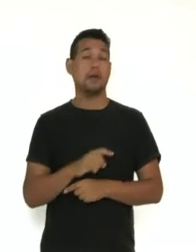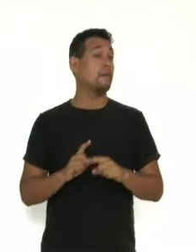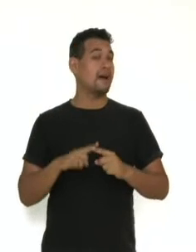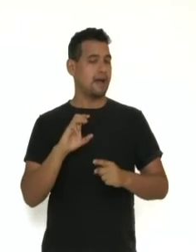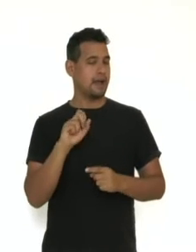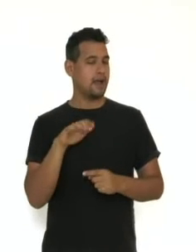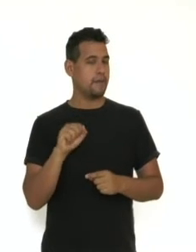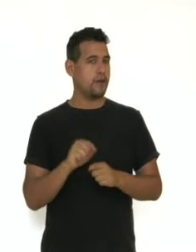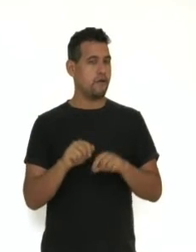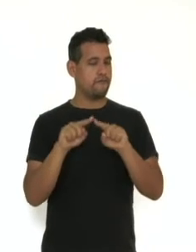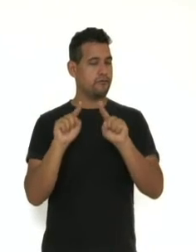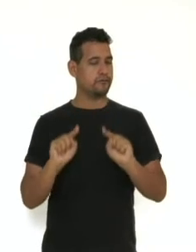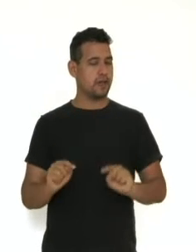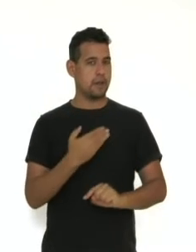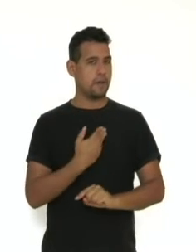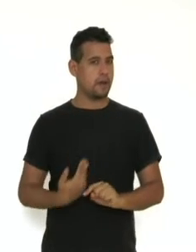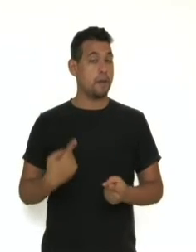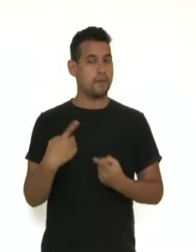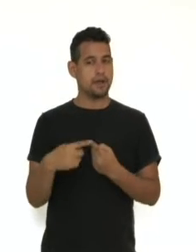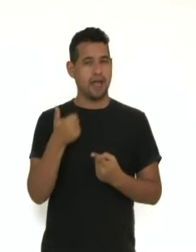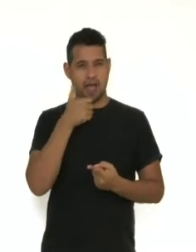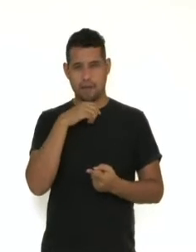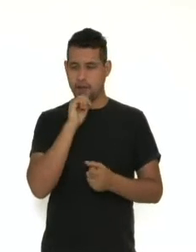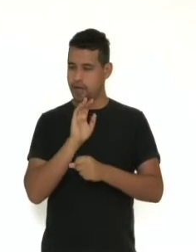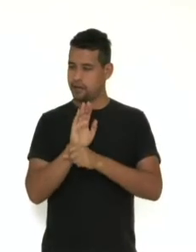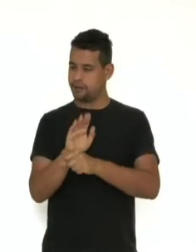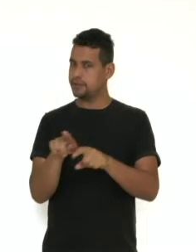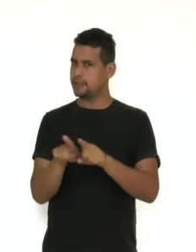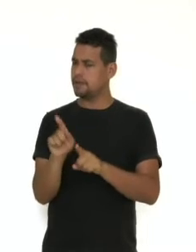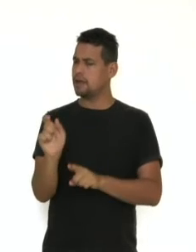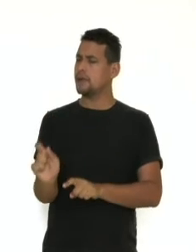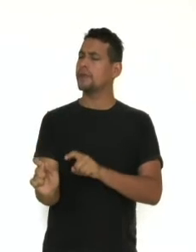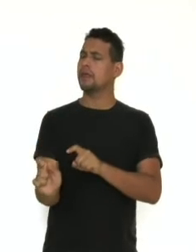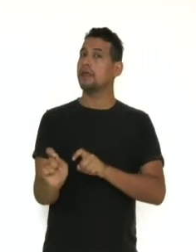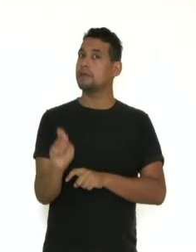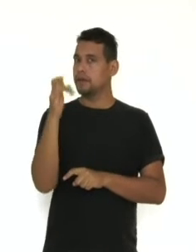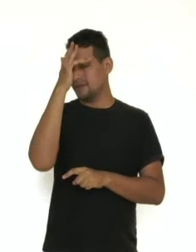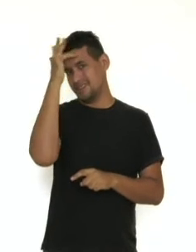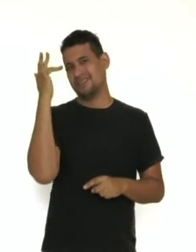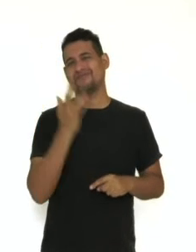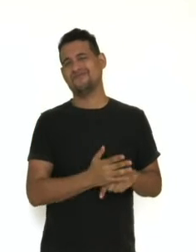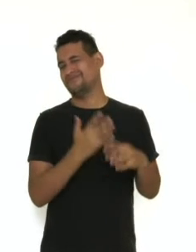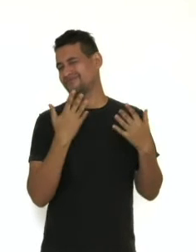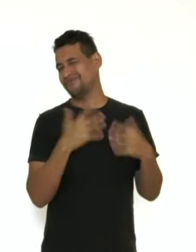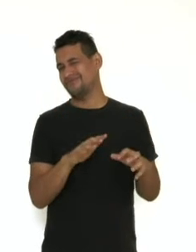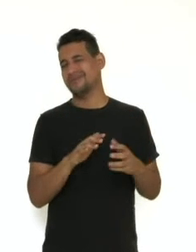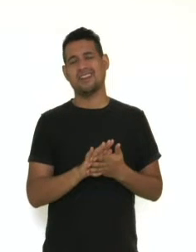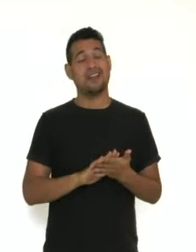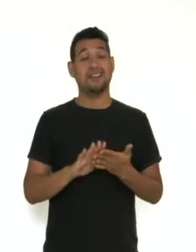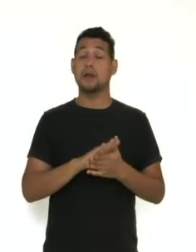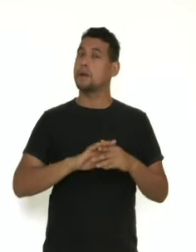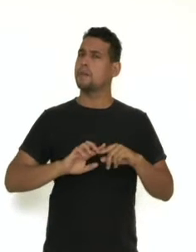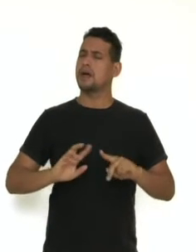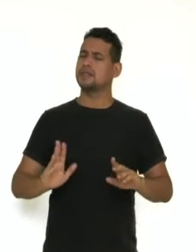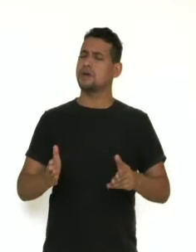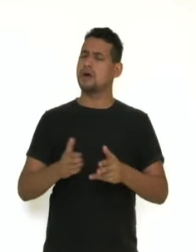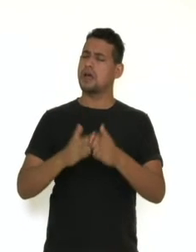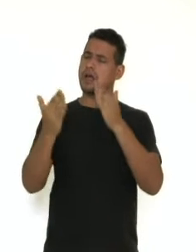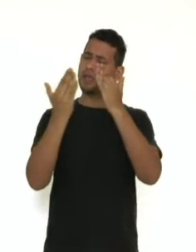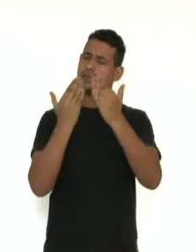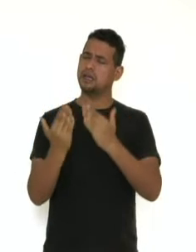era funcionário público, porque a mãe lhe arrumou um emprego, é caracterizado como alguém que não quer ser nada. Então, eu olho aqui, ó,